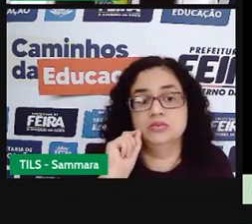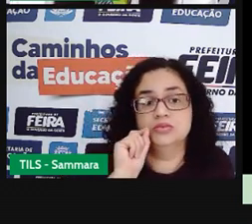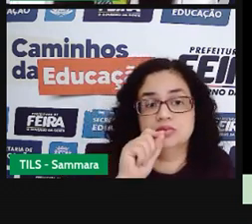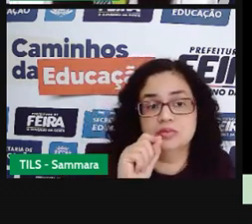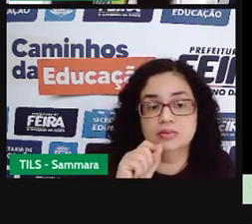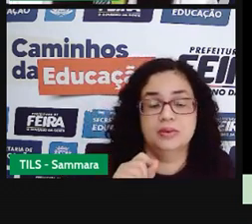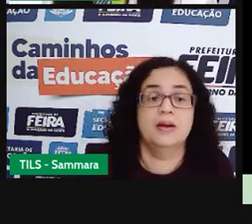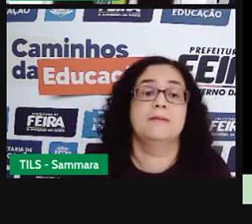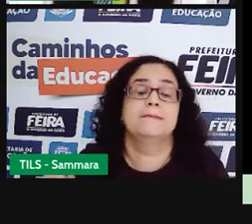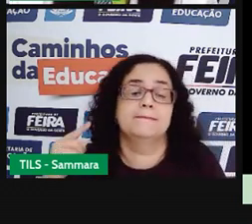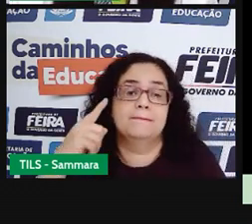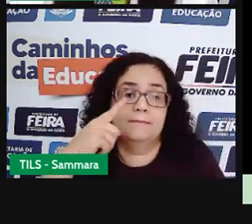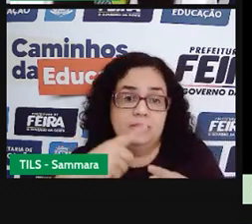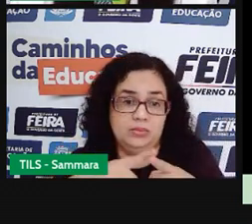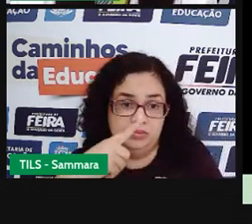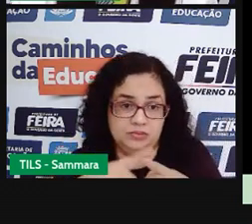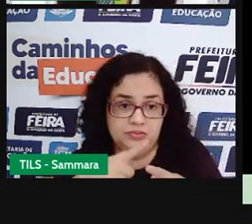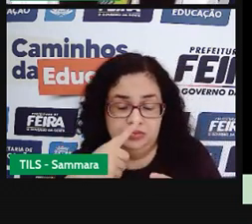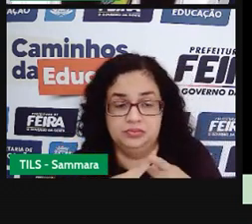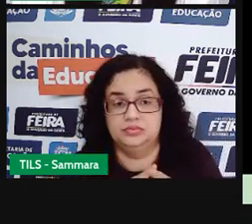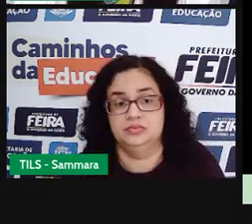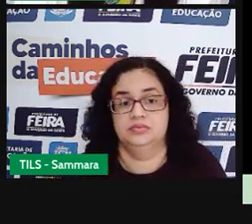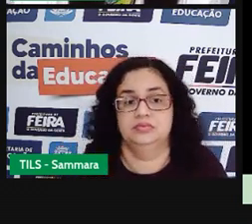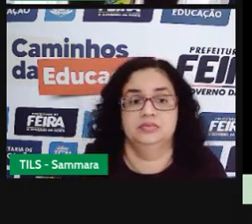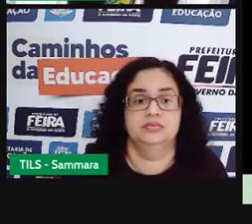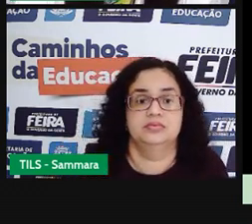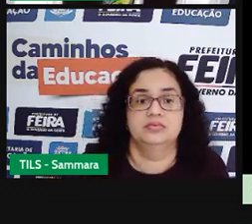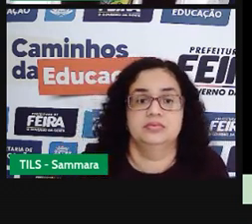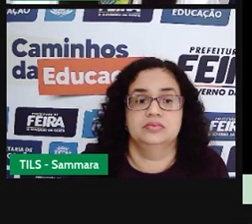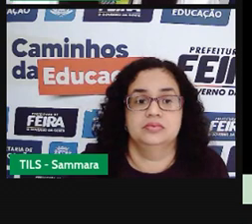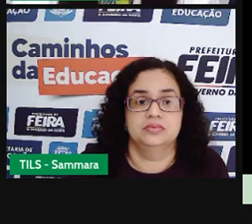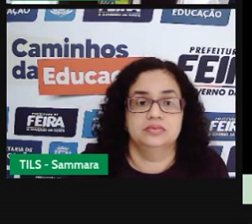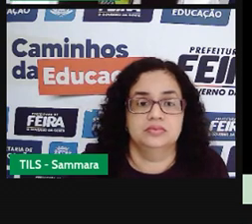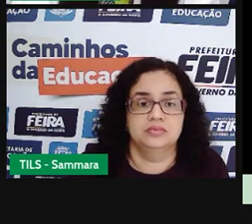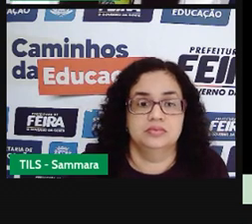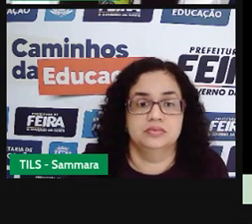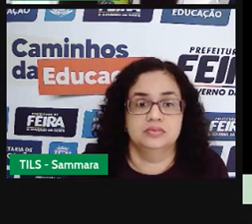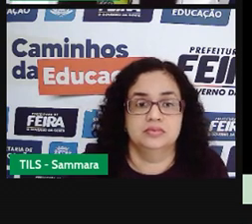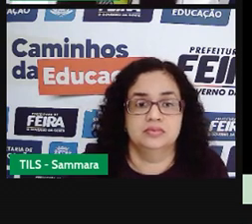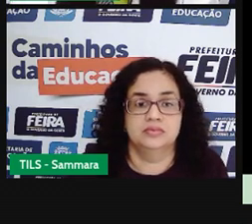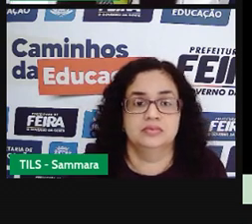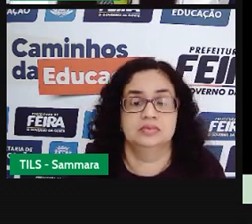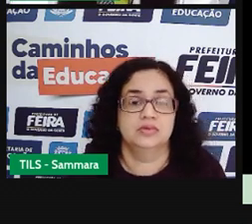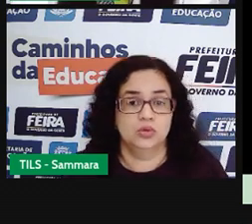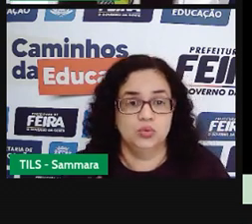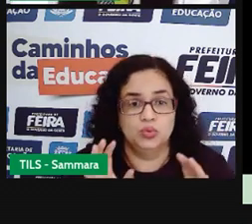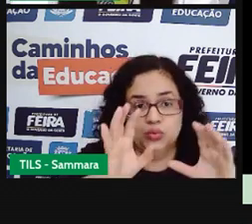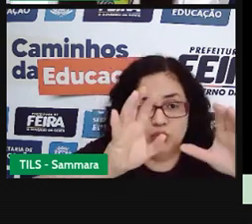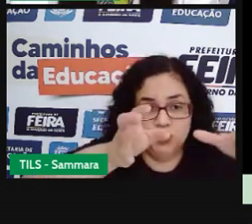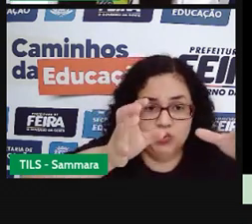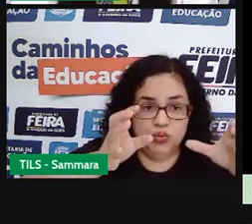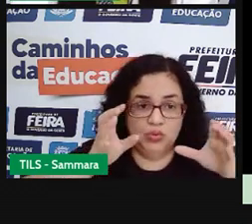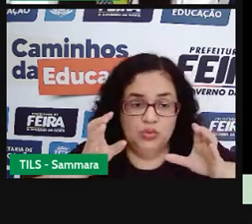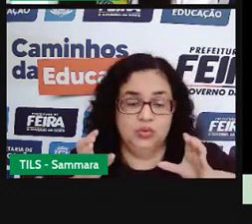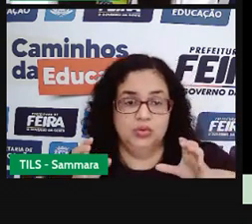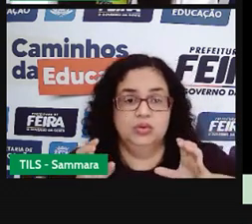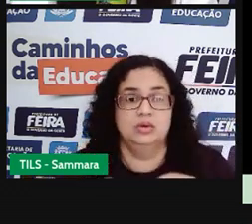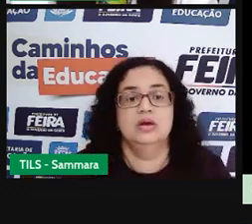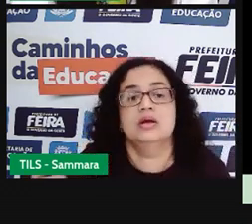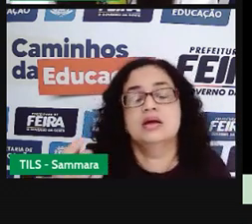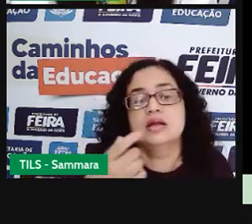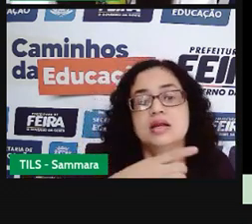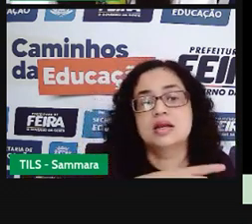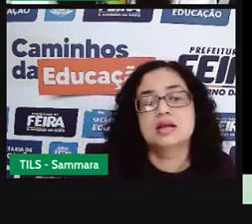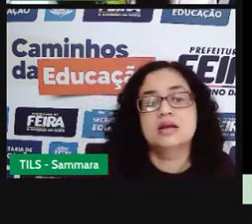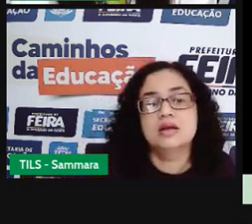que um cubo ele enrola a gente não joga um dado ele não sai rolando não é mas existem aí